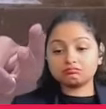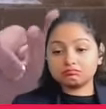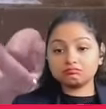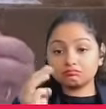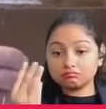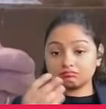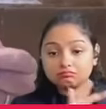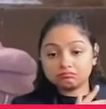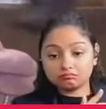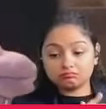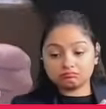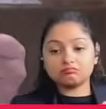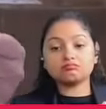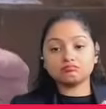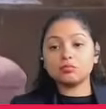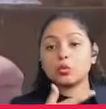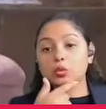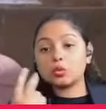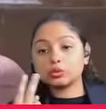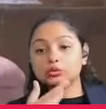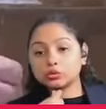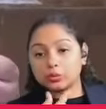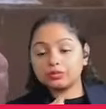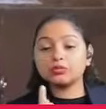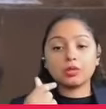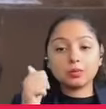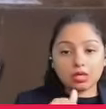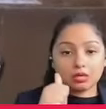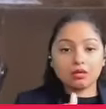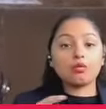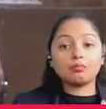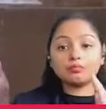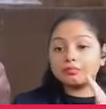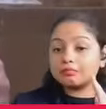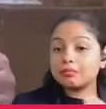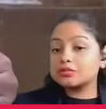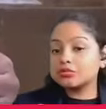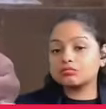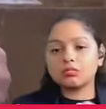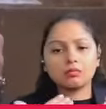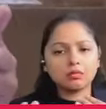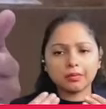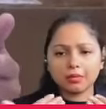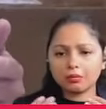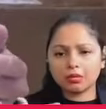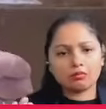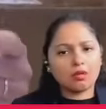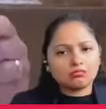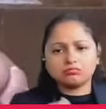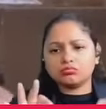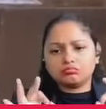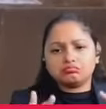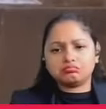policiais do BOPE dois homens uma mulher começar a conduzir a negociação de maneira extremamente profissional a negociação